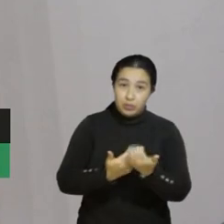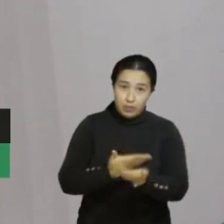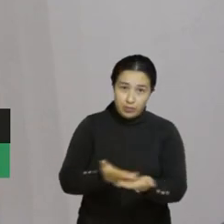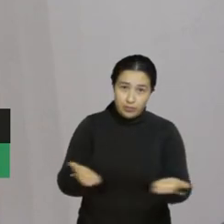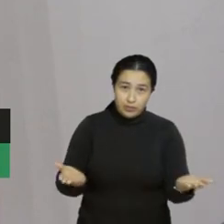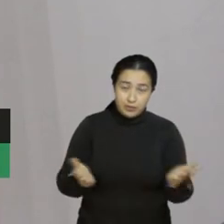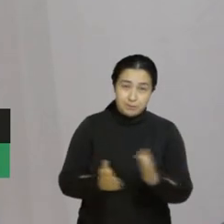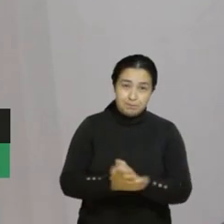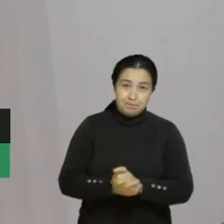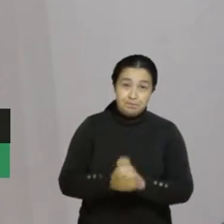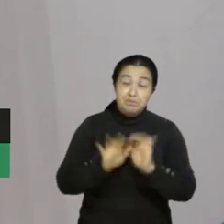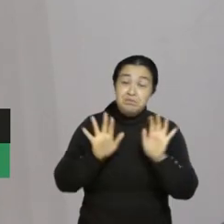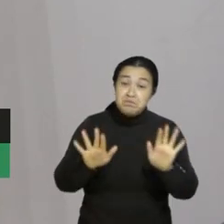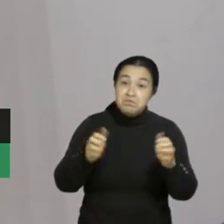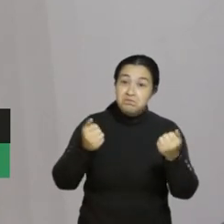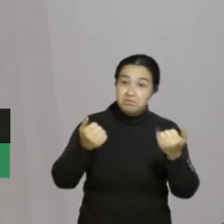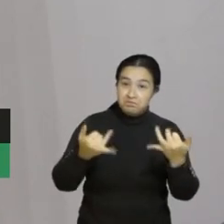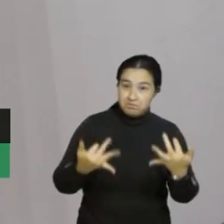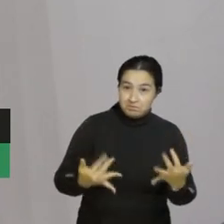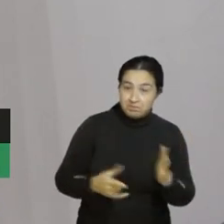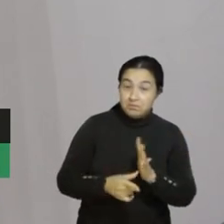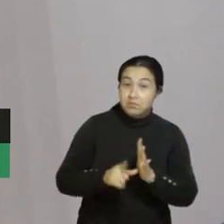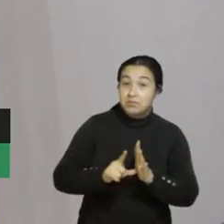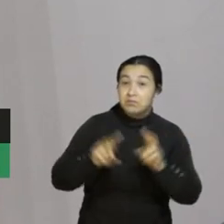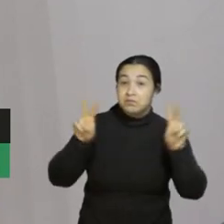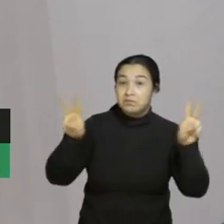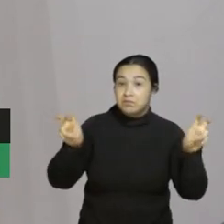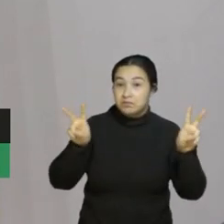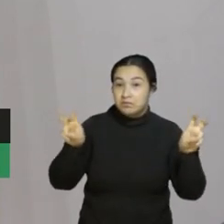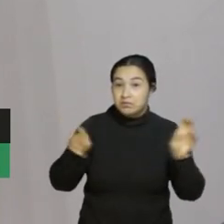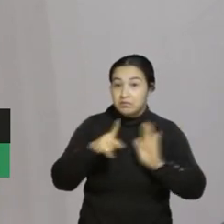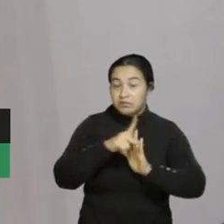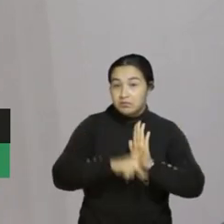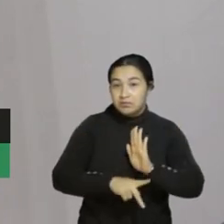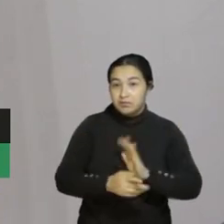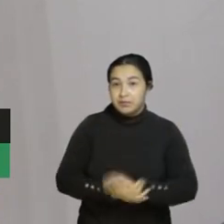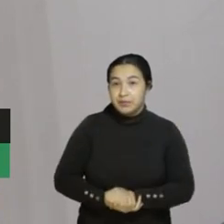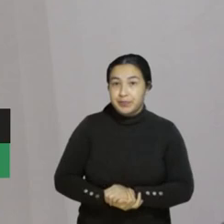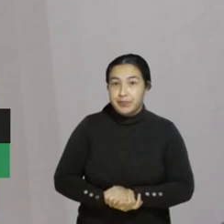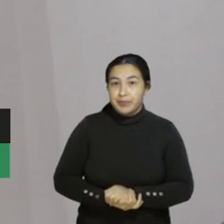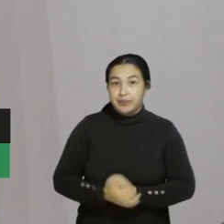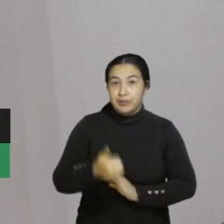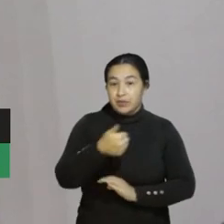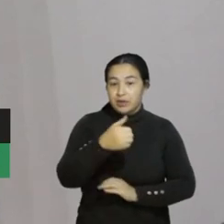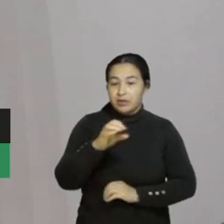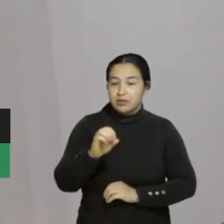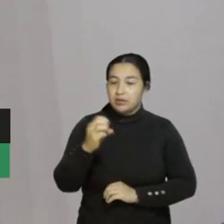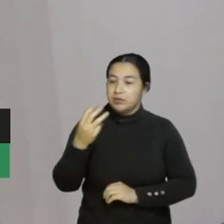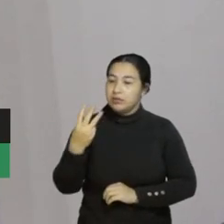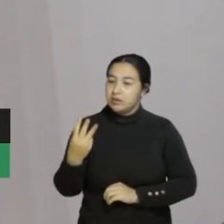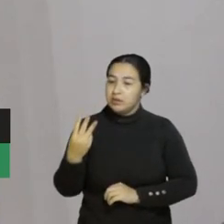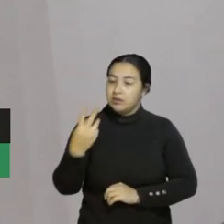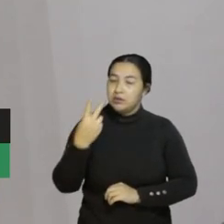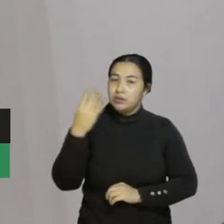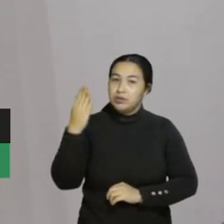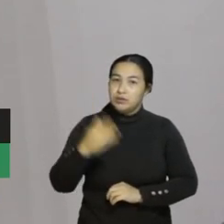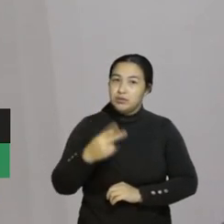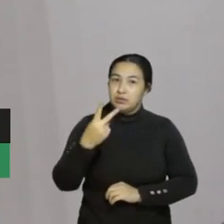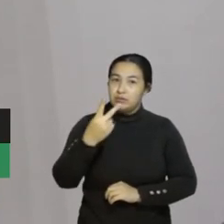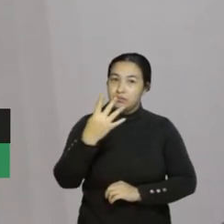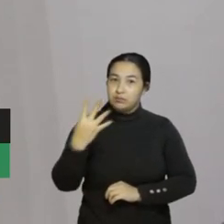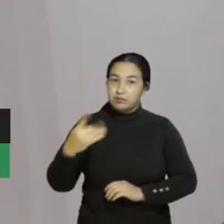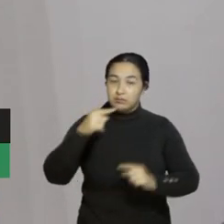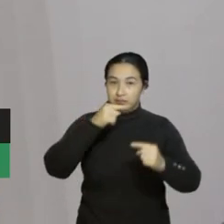primeiro deixe-me explicar de que se trata esse projeto. O nosso projeto 103 de 2024 proíbe